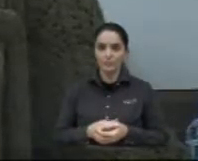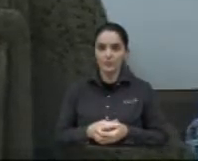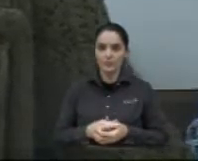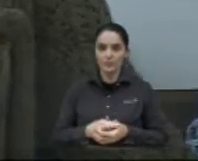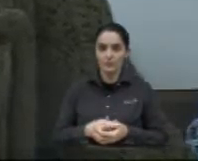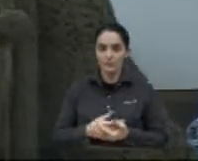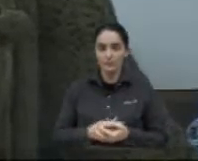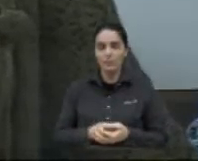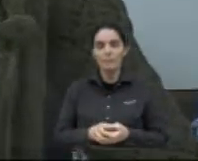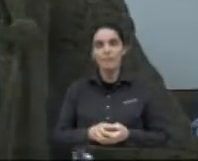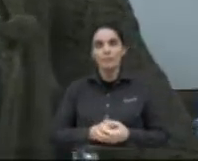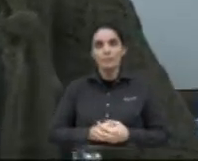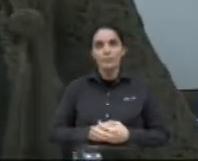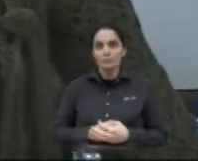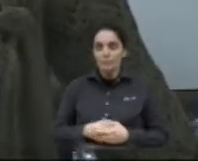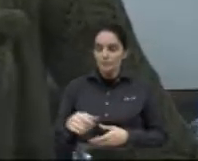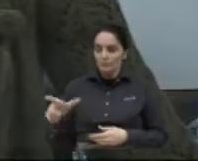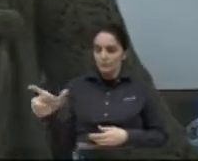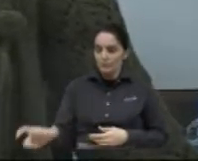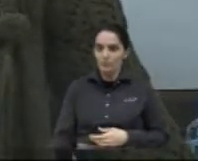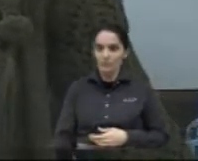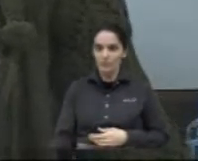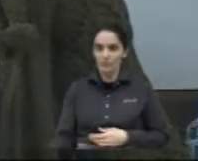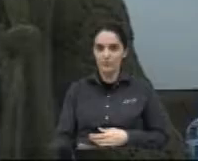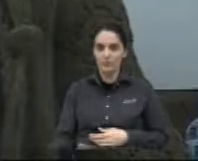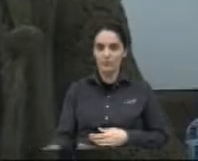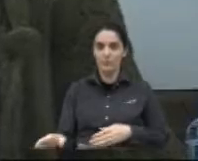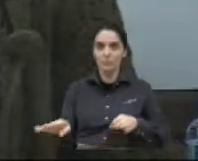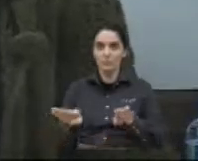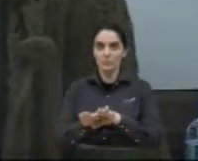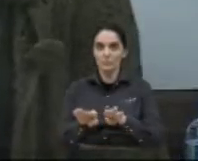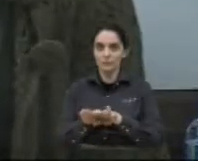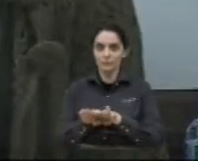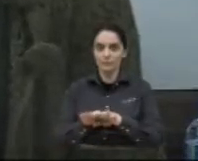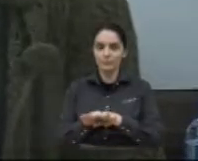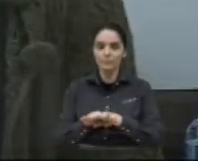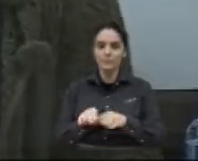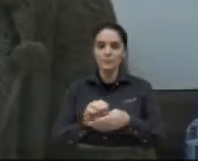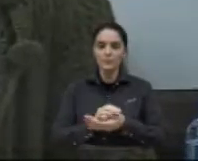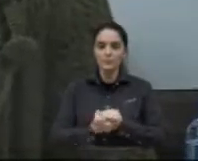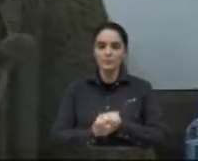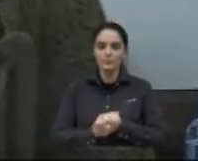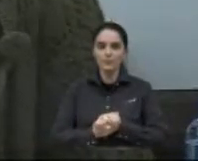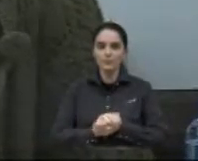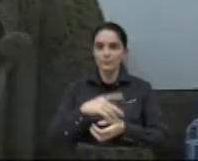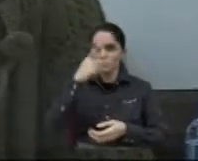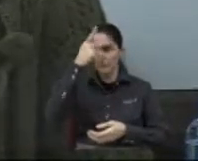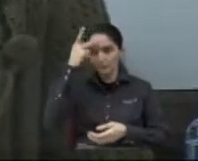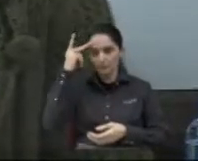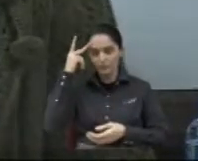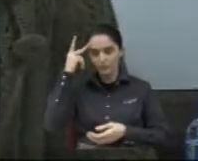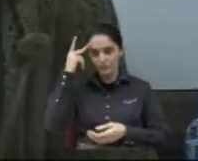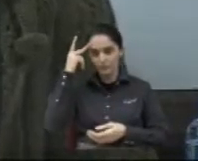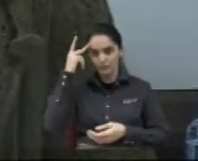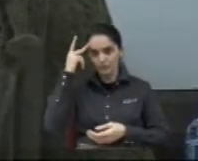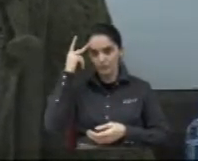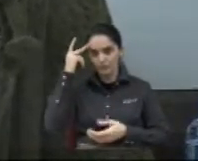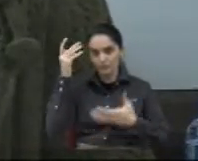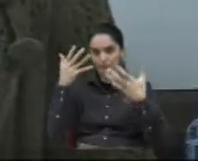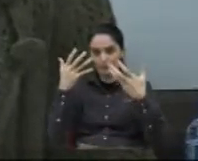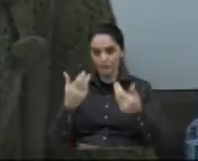cidade, ele também, a pessoa que vem, também recebe essa